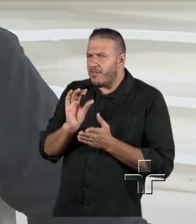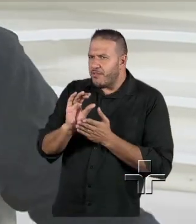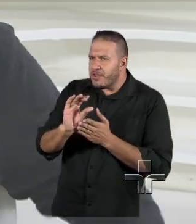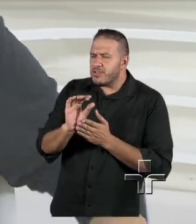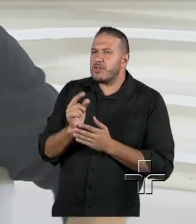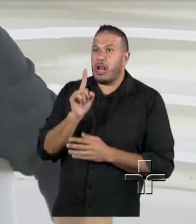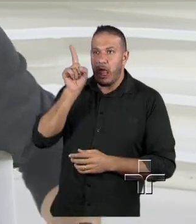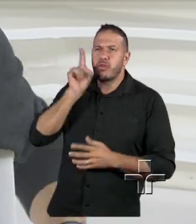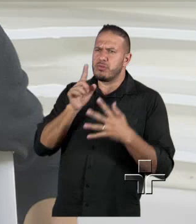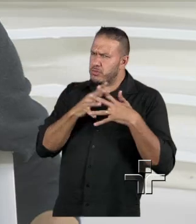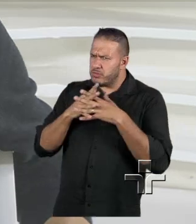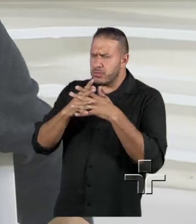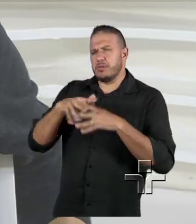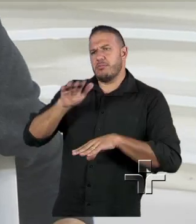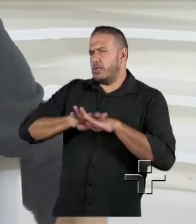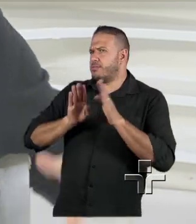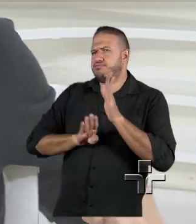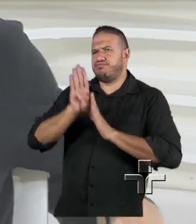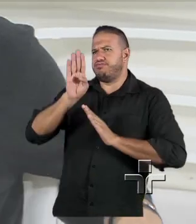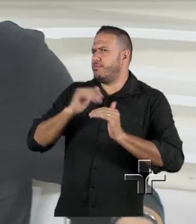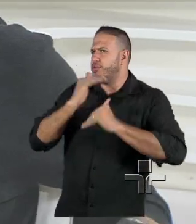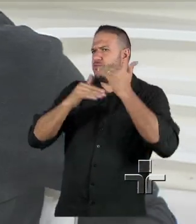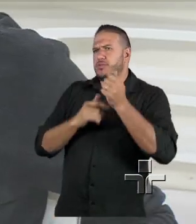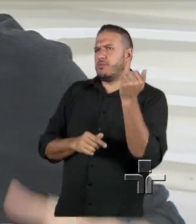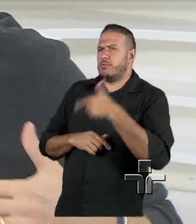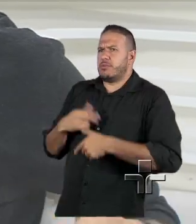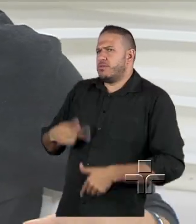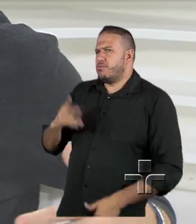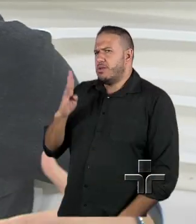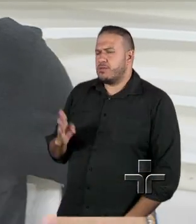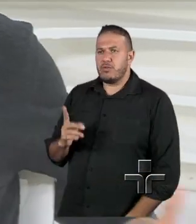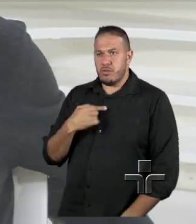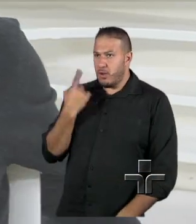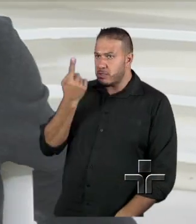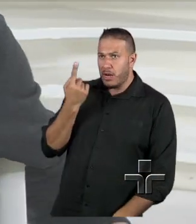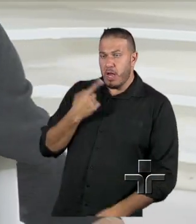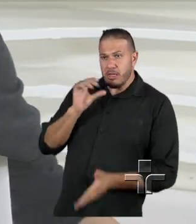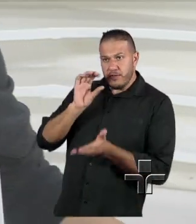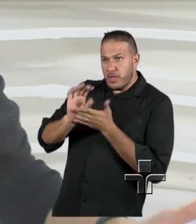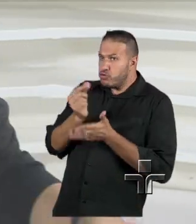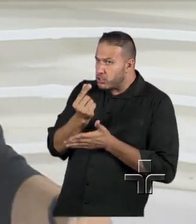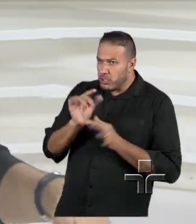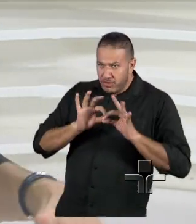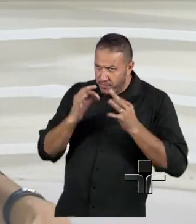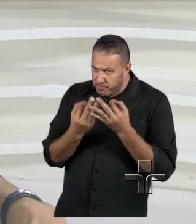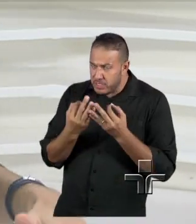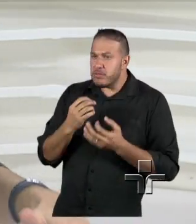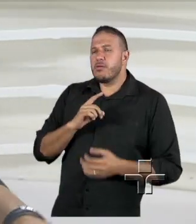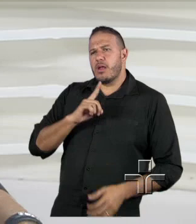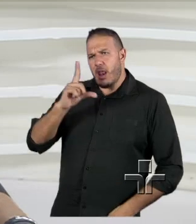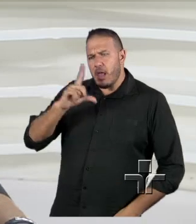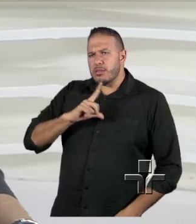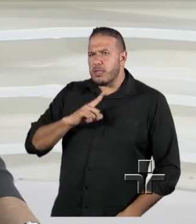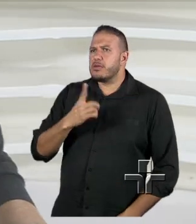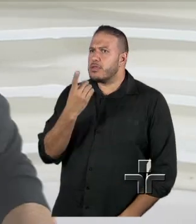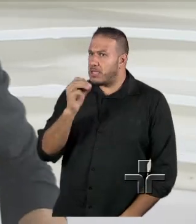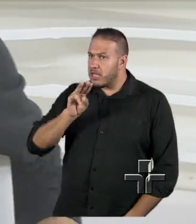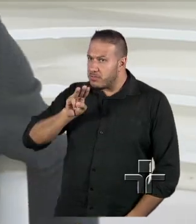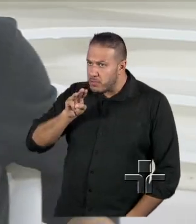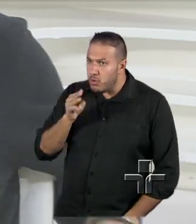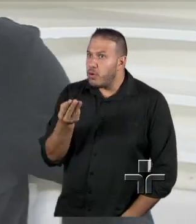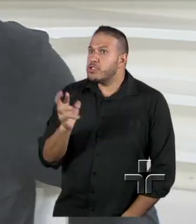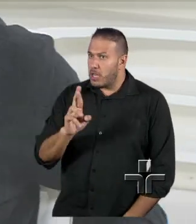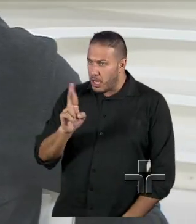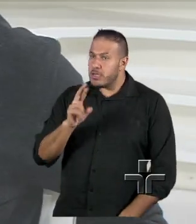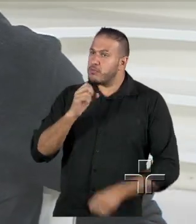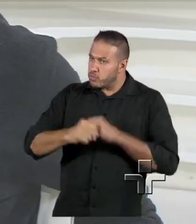Estados Unidos é muito mais envolvido do que o Brasil. Nós lá investimos o dinheiro da nossa família. Nós temos hoje um budget de R$10 milhões por ano no